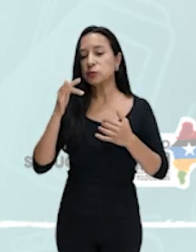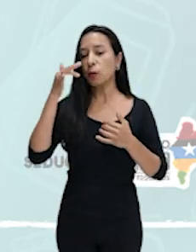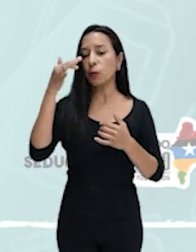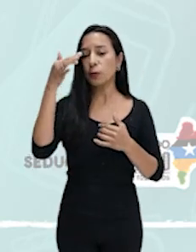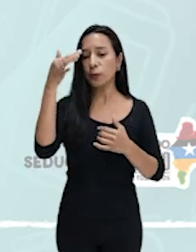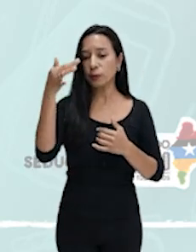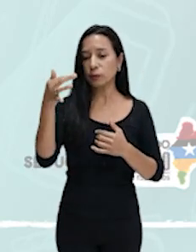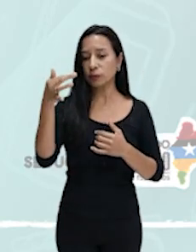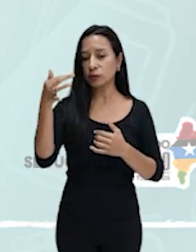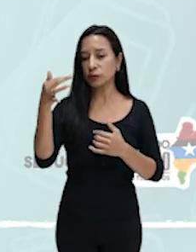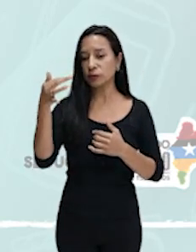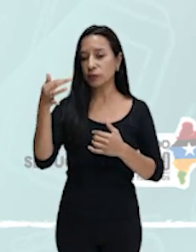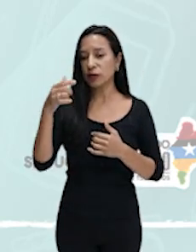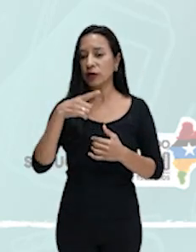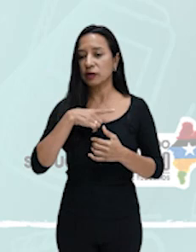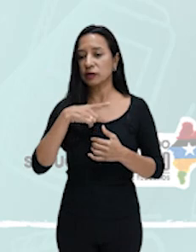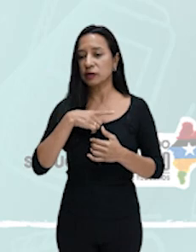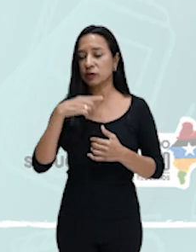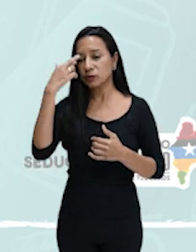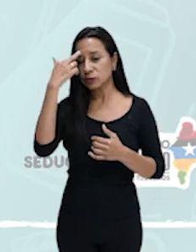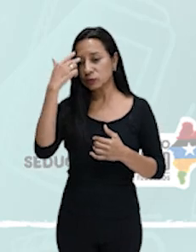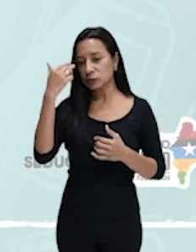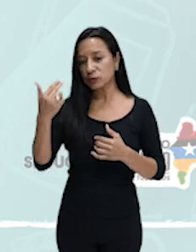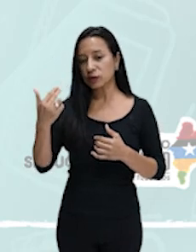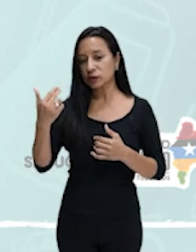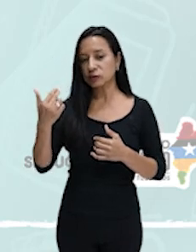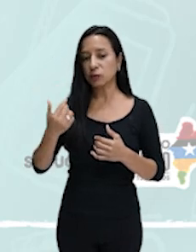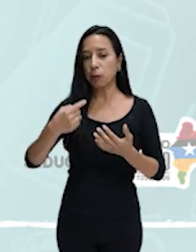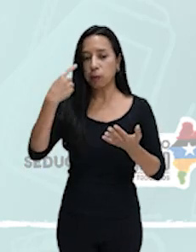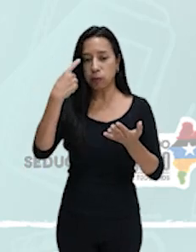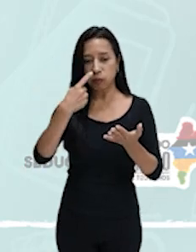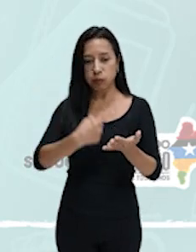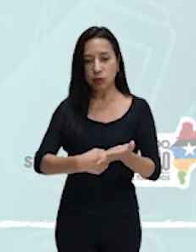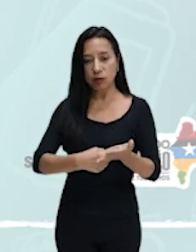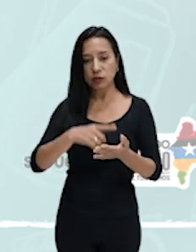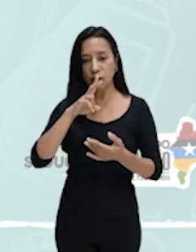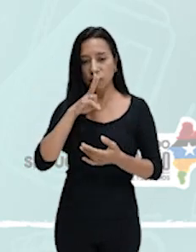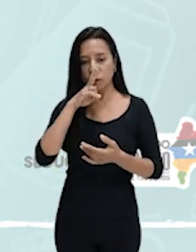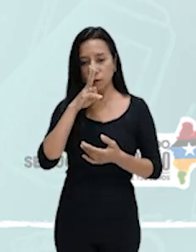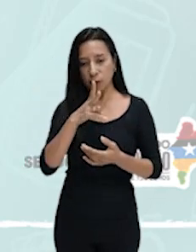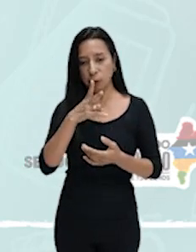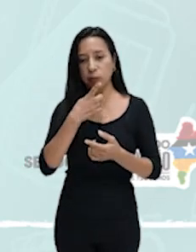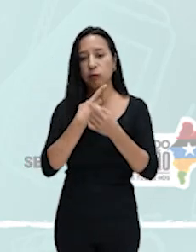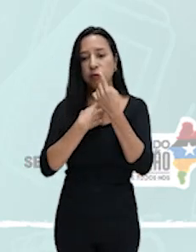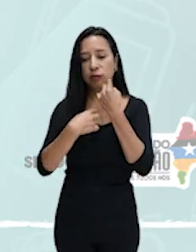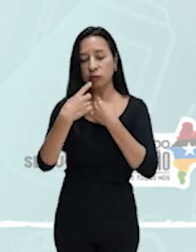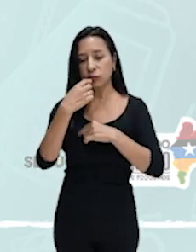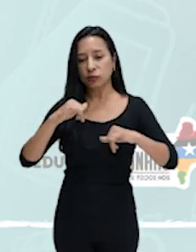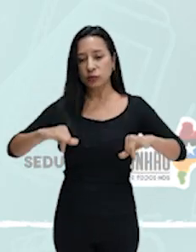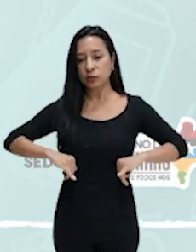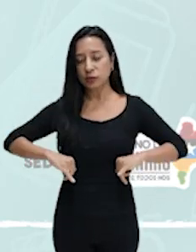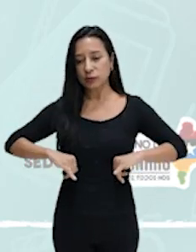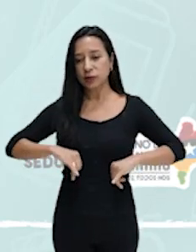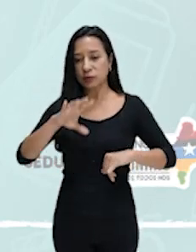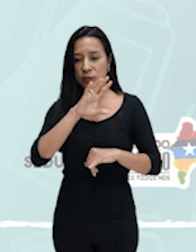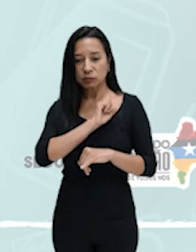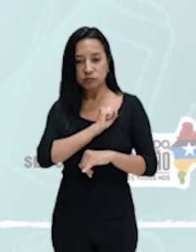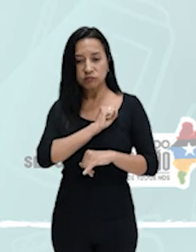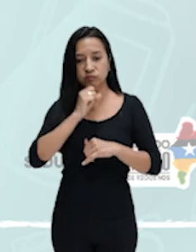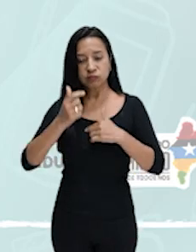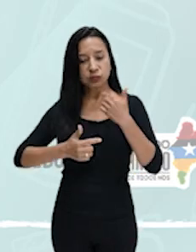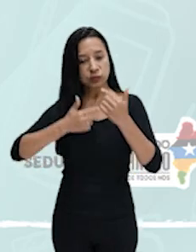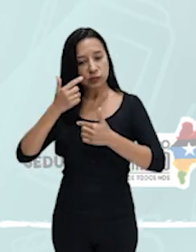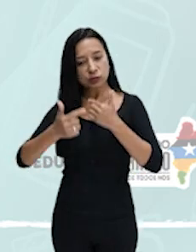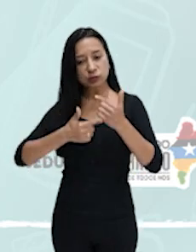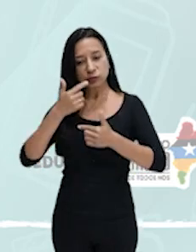paixões e luta. Filha do fotógrafo alemão Wilhelm Kahlo, Frida acreditava que pudesse mostrar